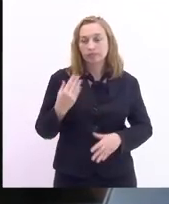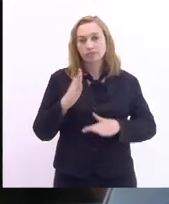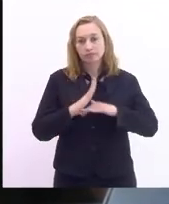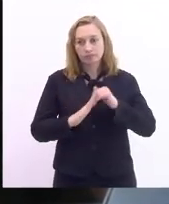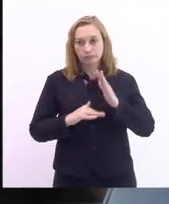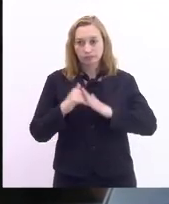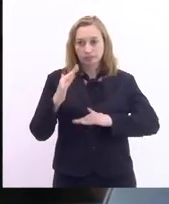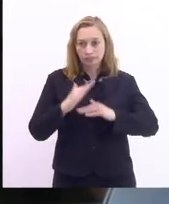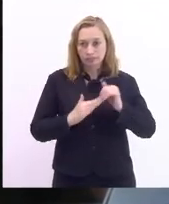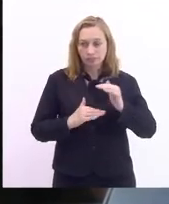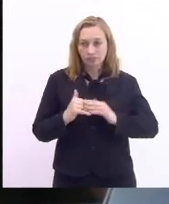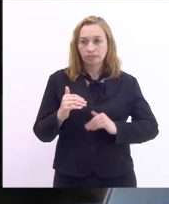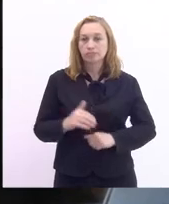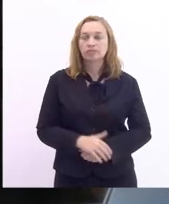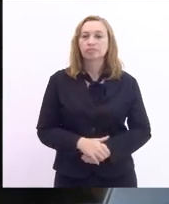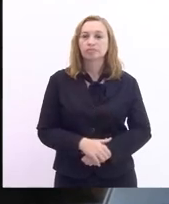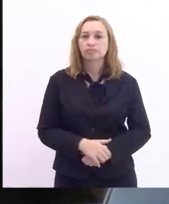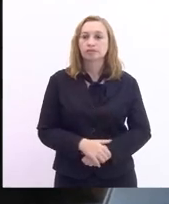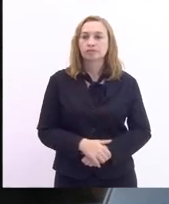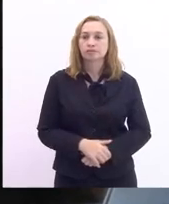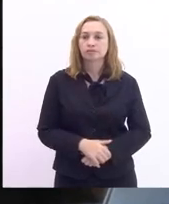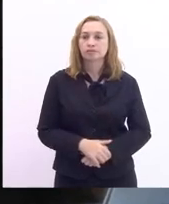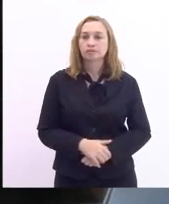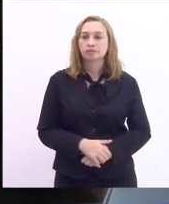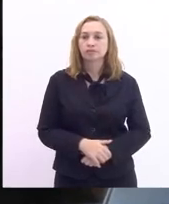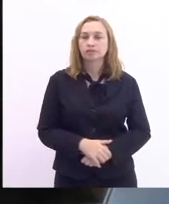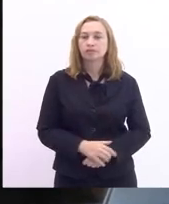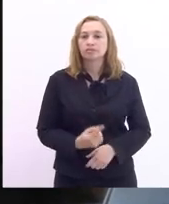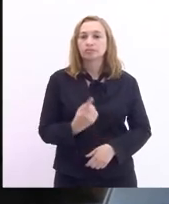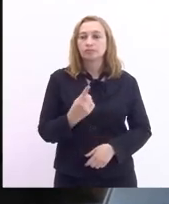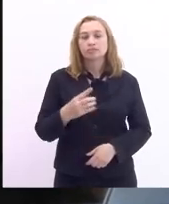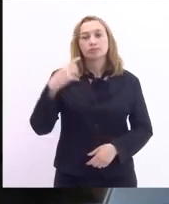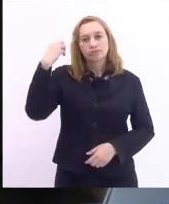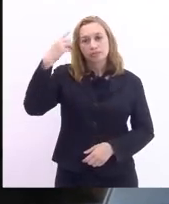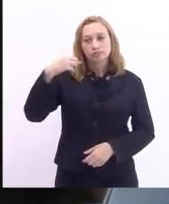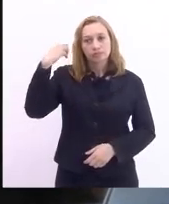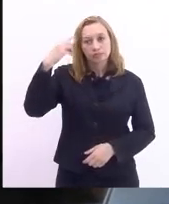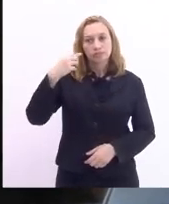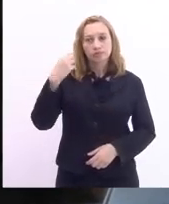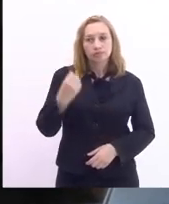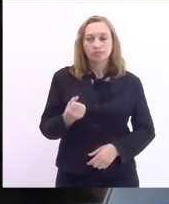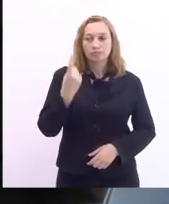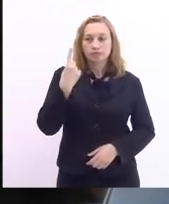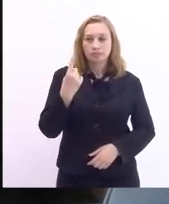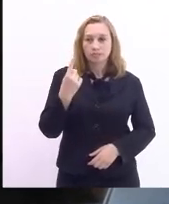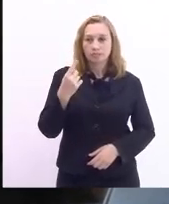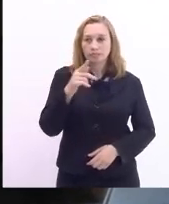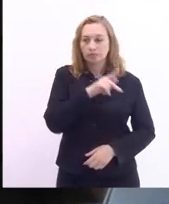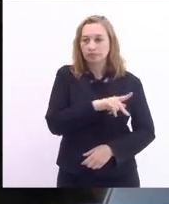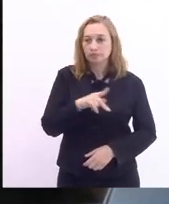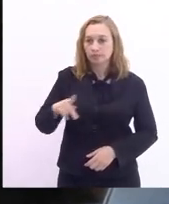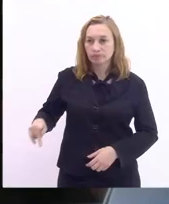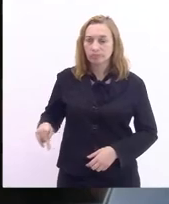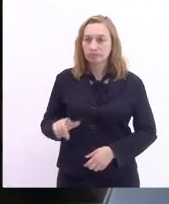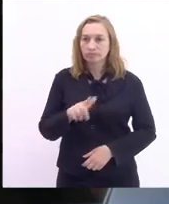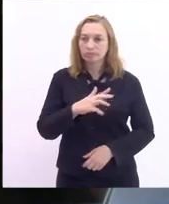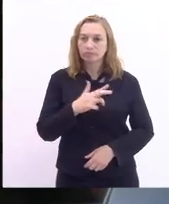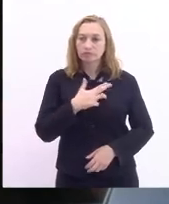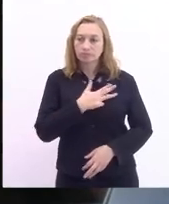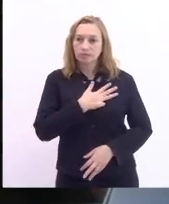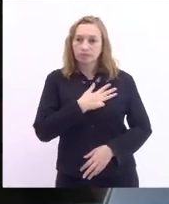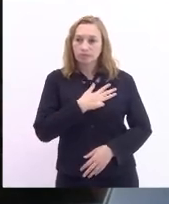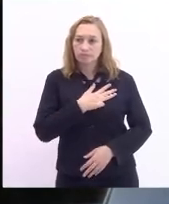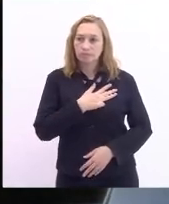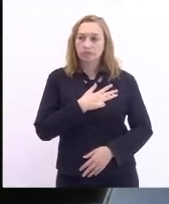profissional como um dos advogados do ex-presidente Lula que